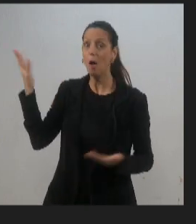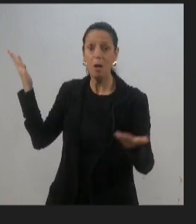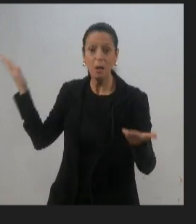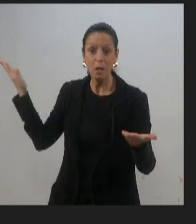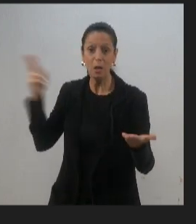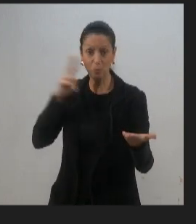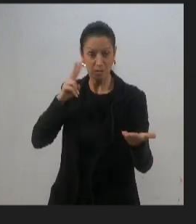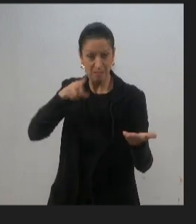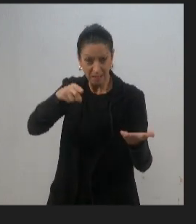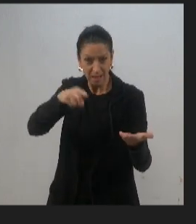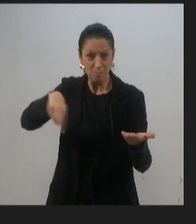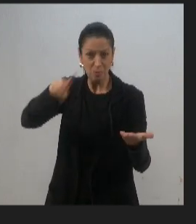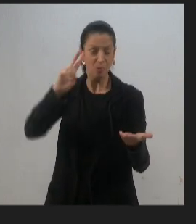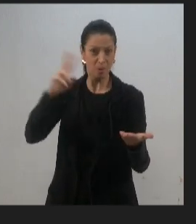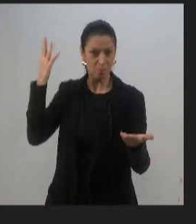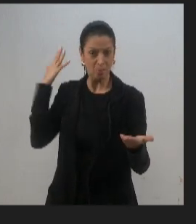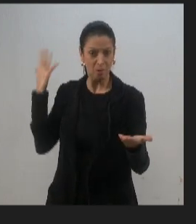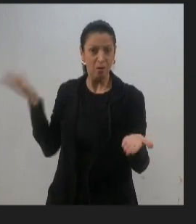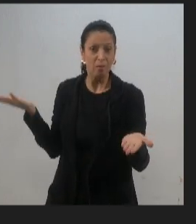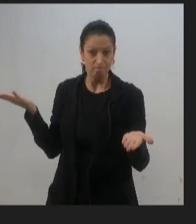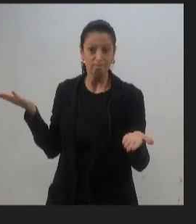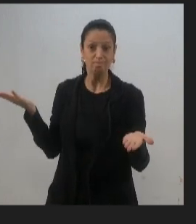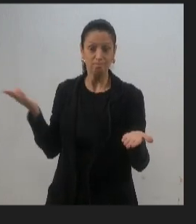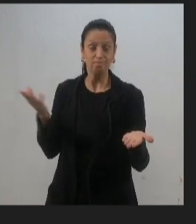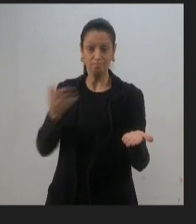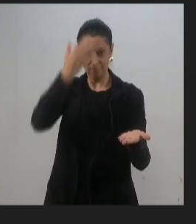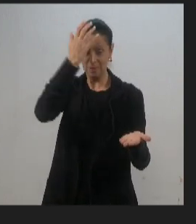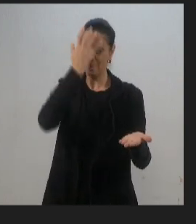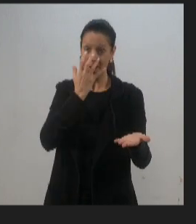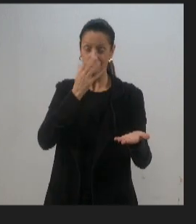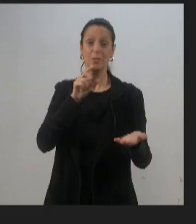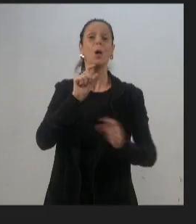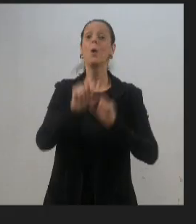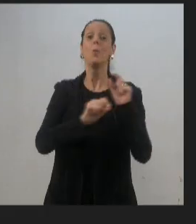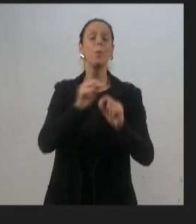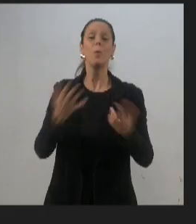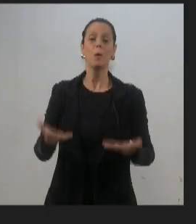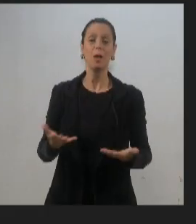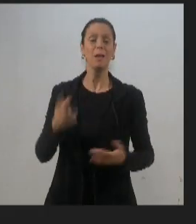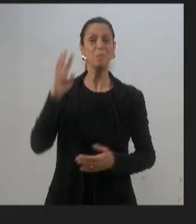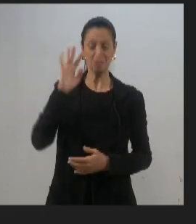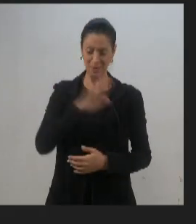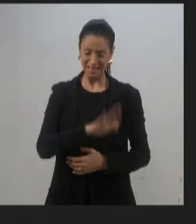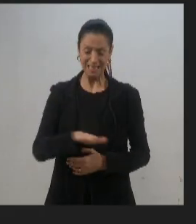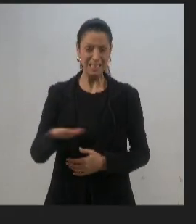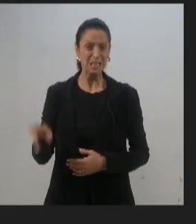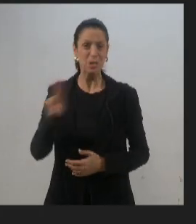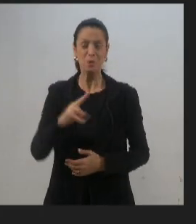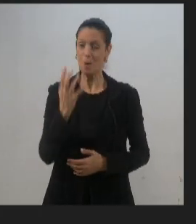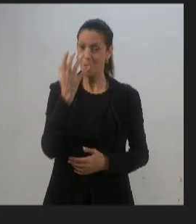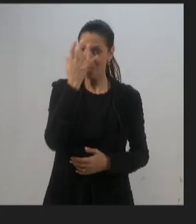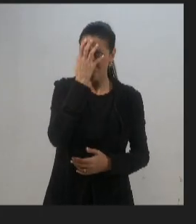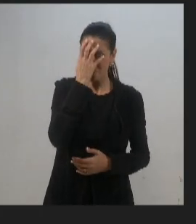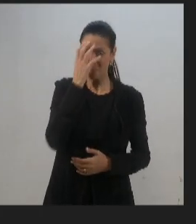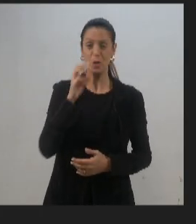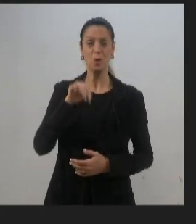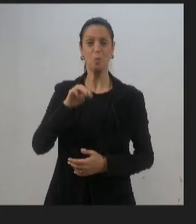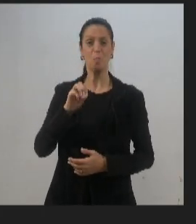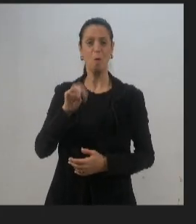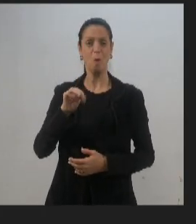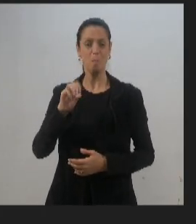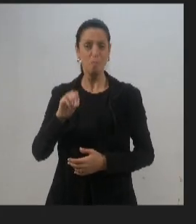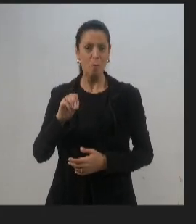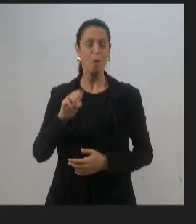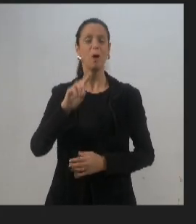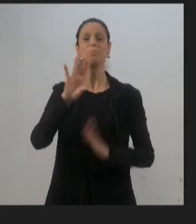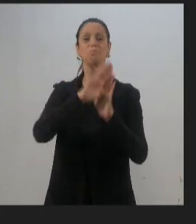vocês lembram disso, senhores? Essa máscara, uma criança usa a máscara do Momo, vocês lembram disso, um